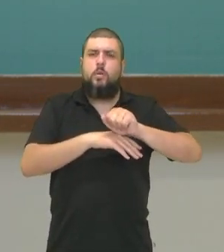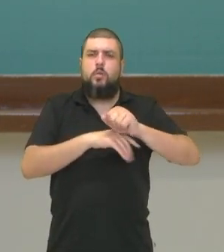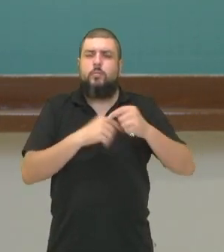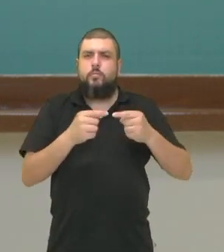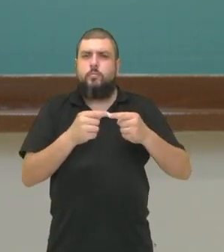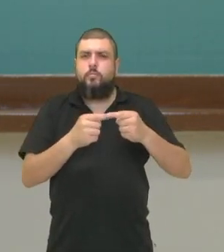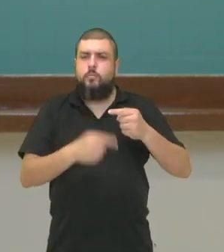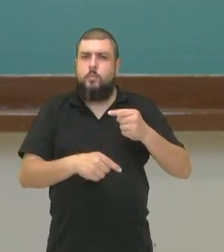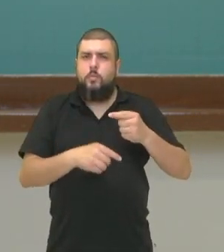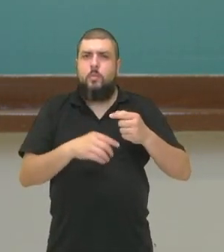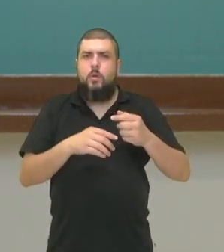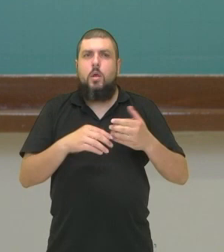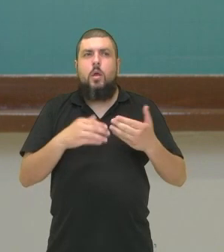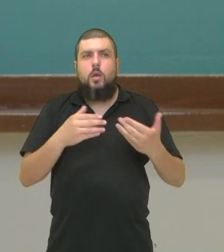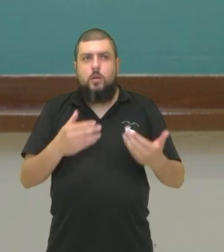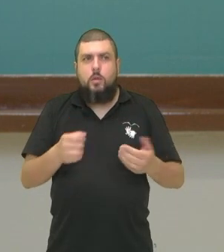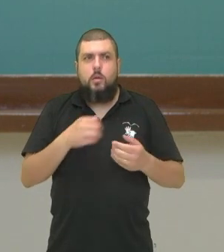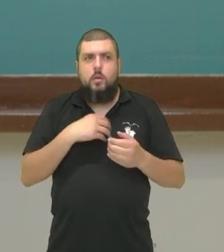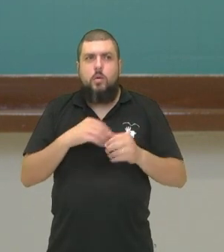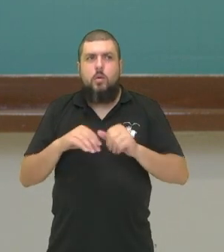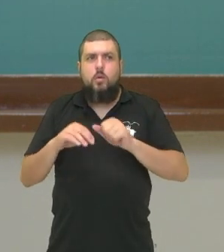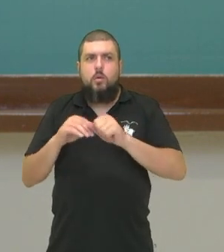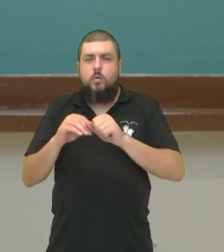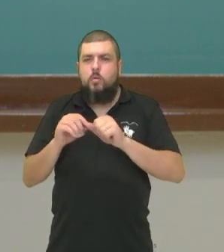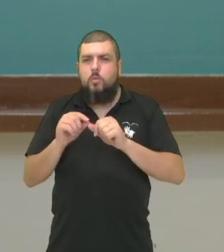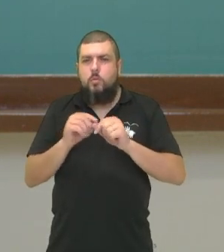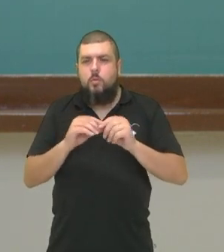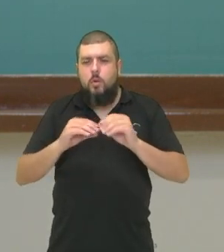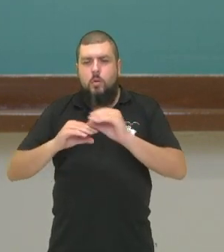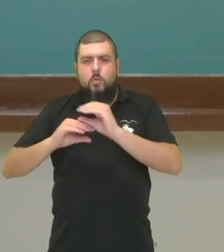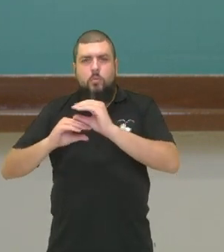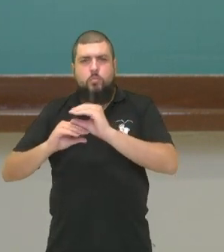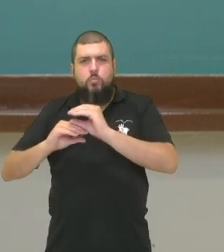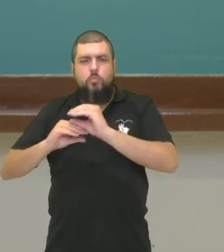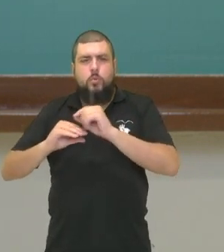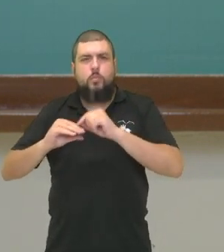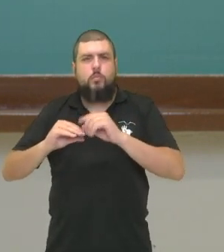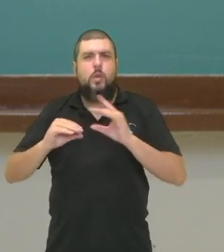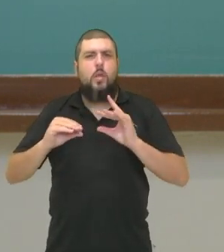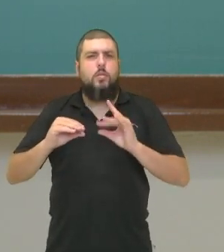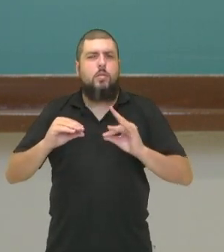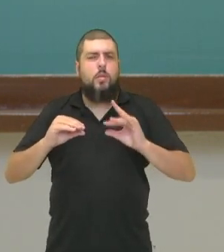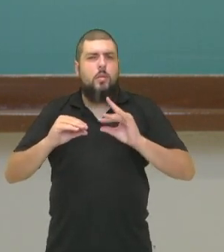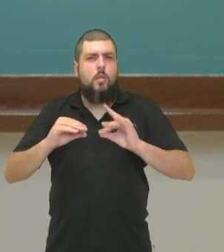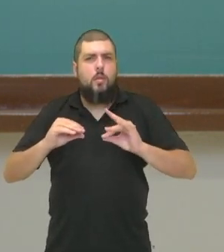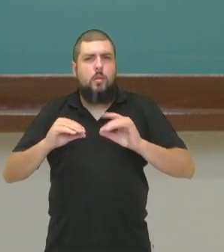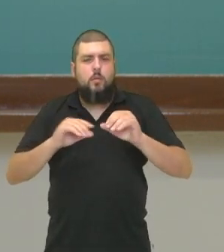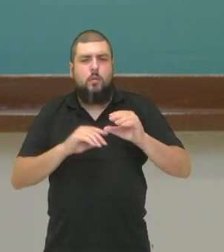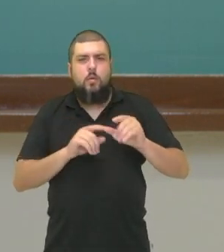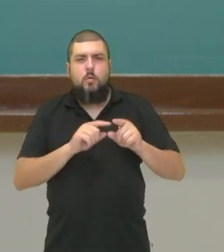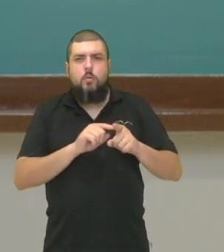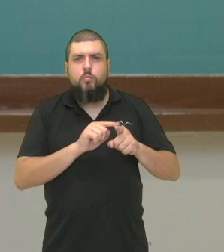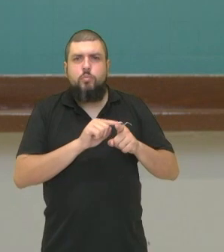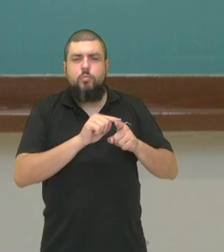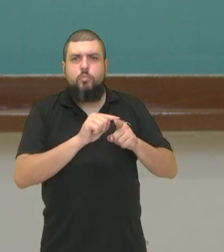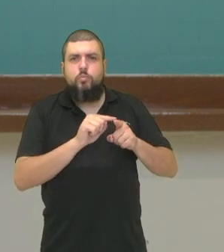não aconteça, a glândula bulboretral, ela produz um líquido que vai limpando esse canal. Ela também tem uma ação